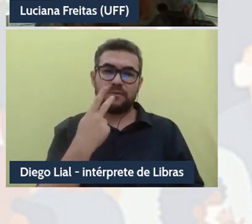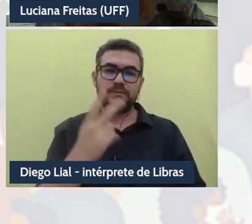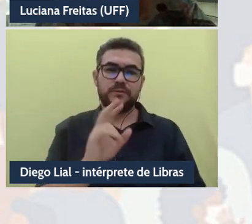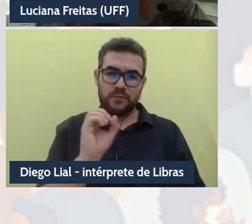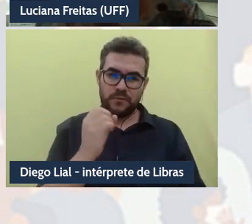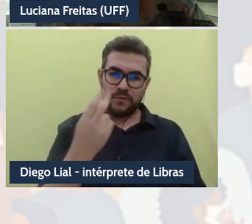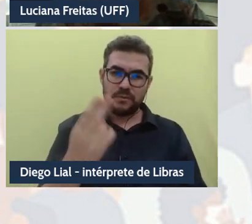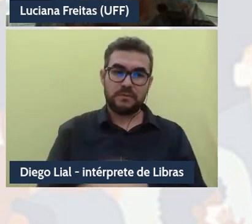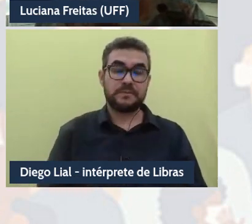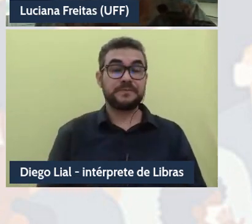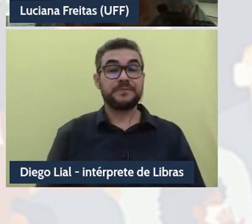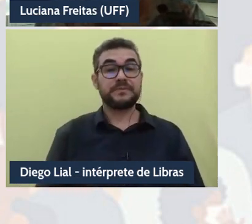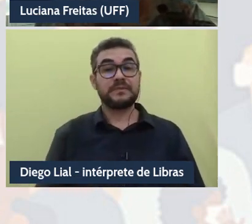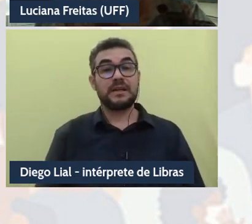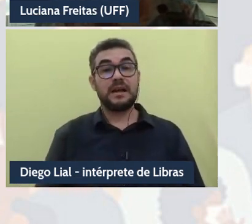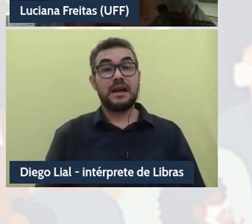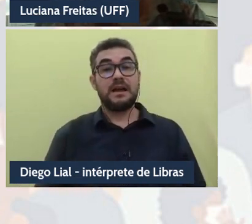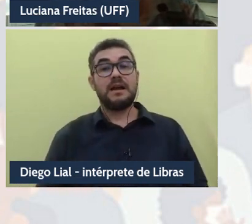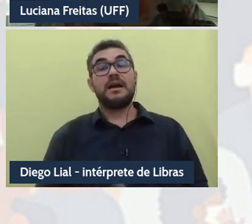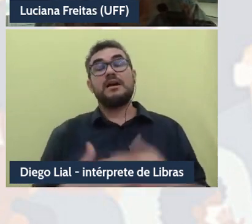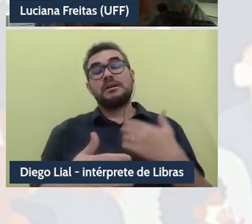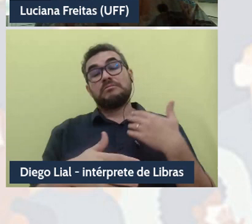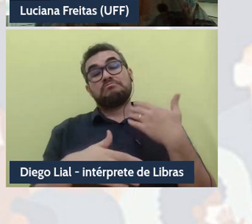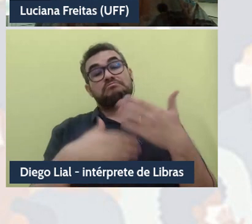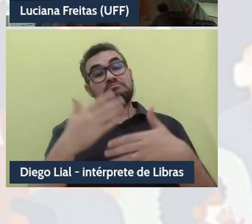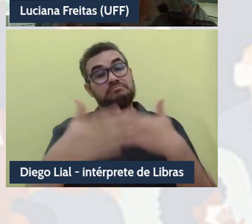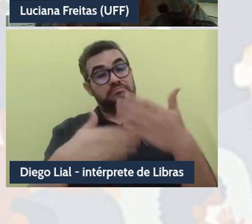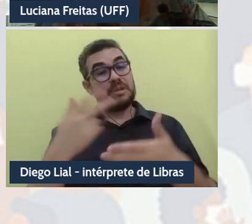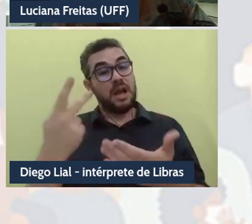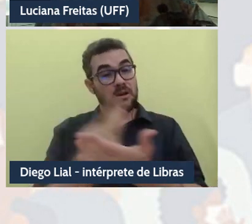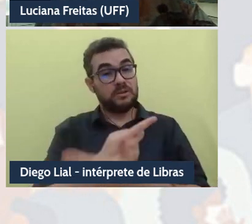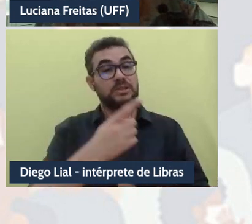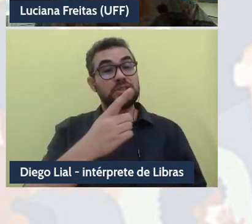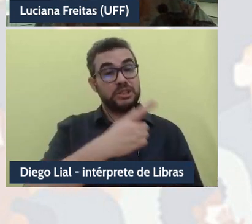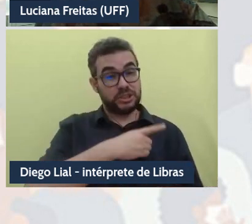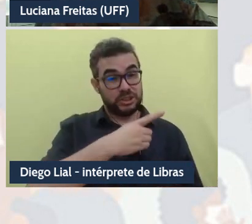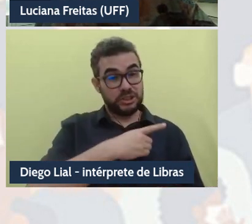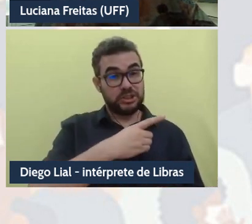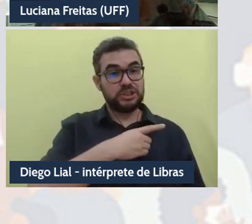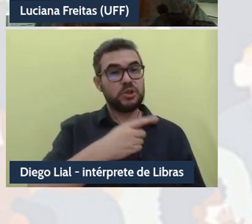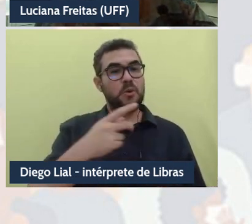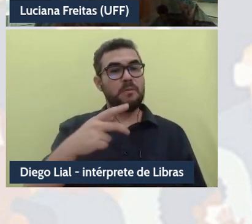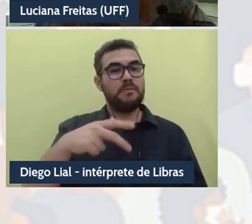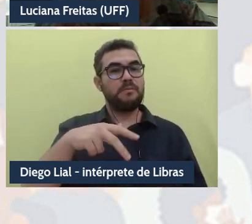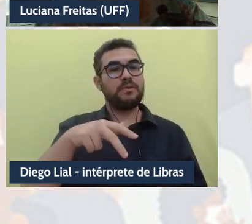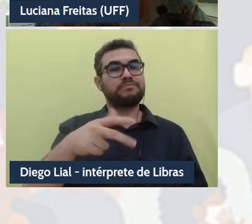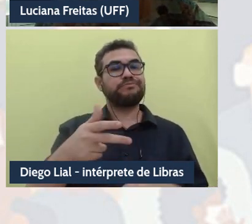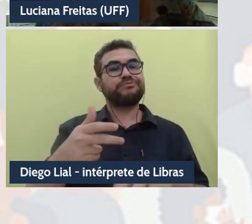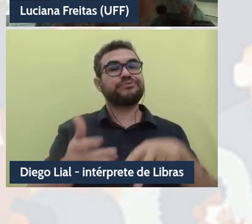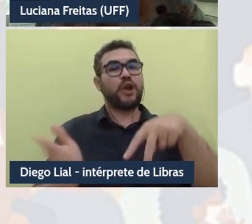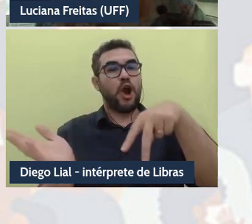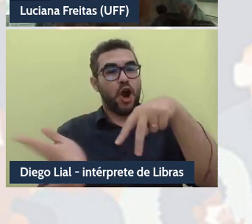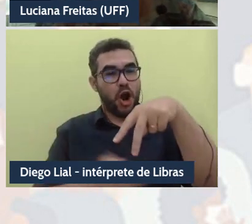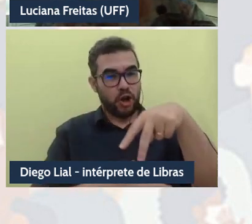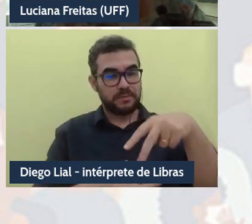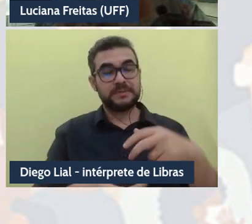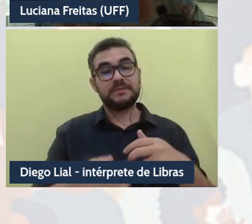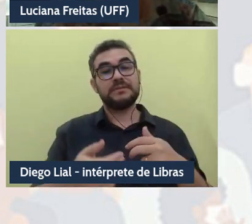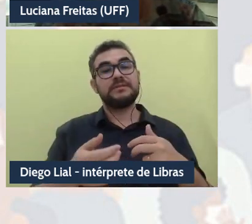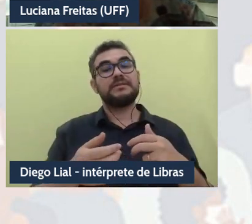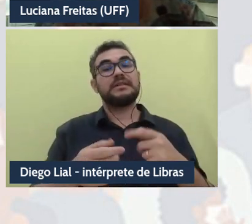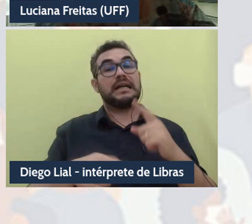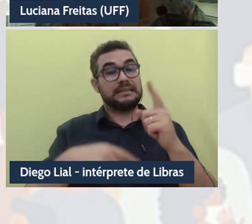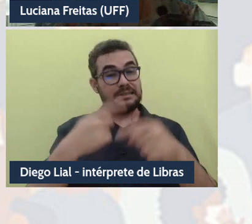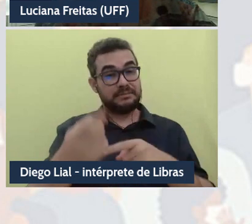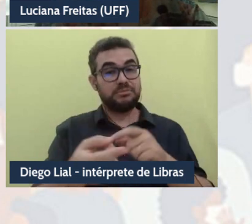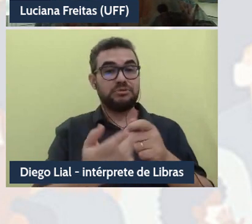parlamentar, já com o Temer no poder, houve a publicação da reforma do ensino médio, da medida provisória 746